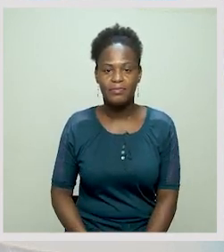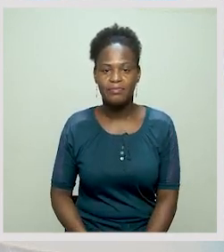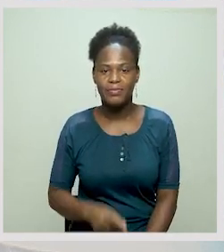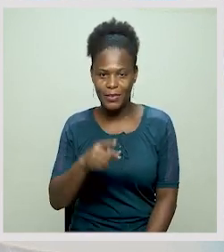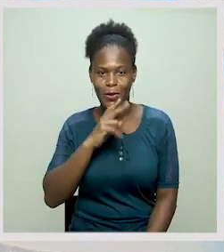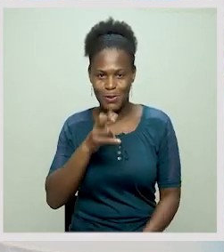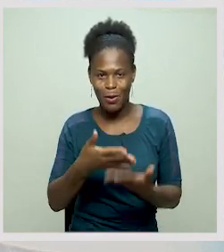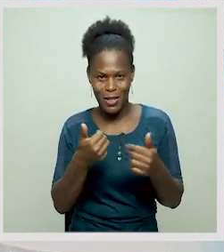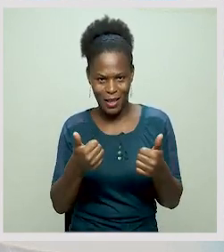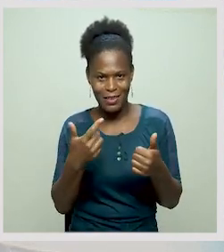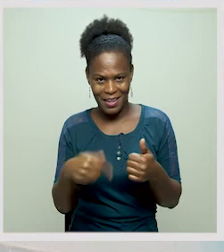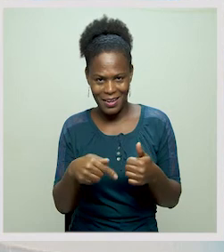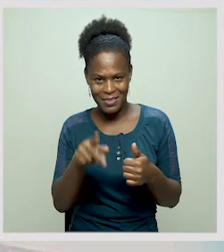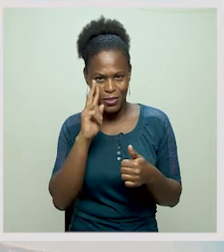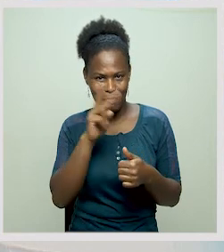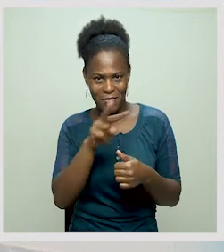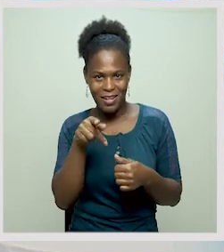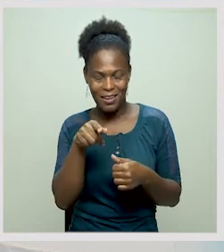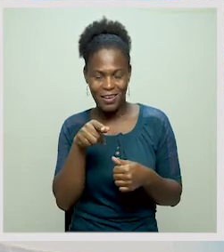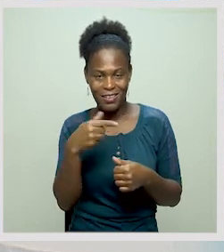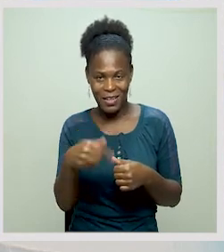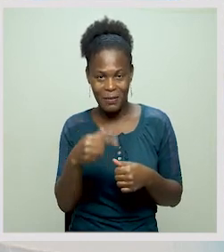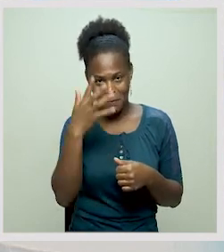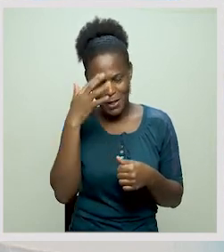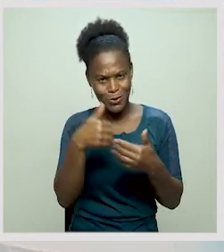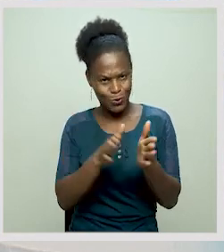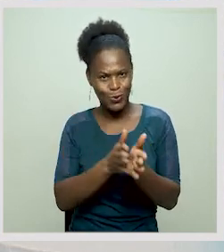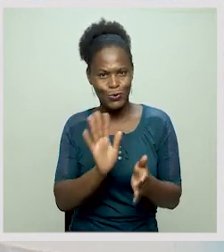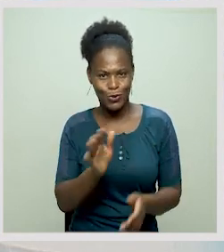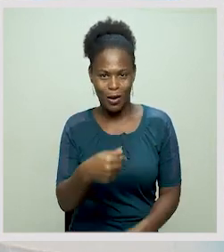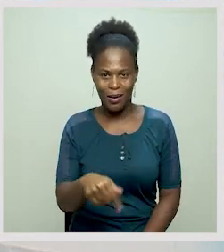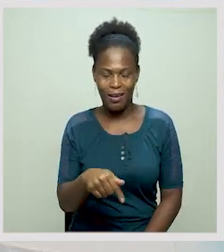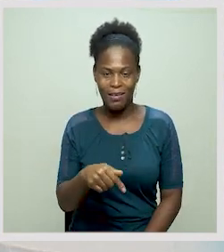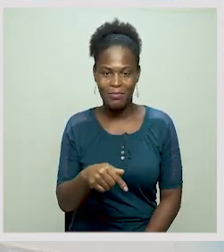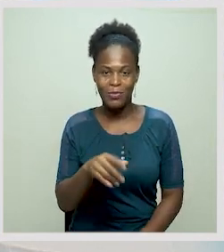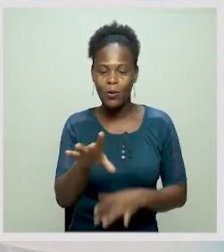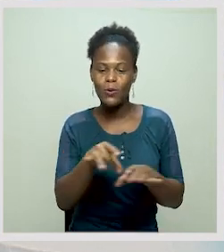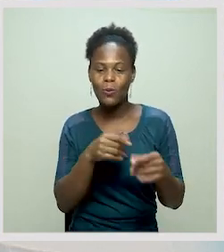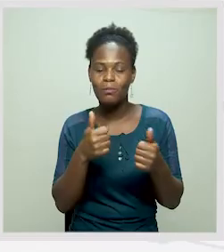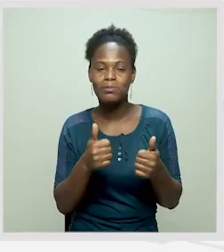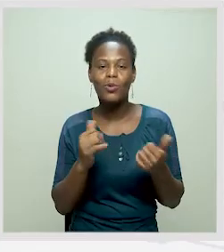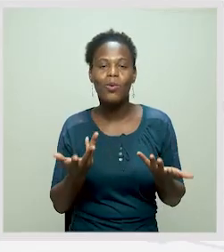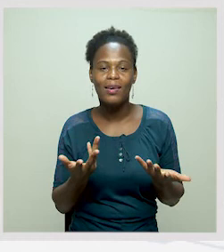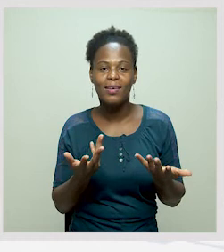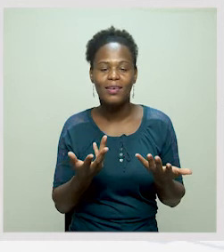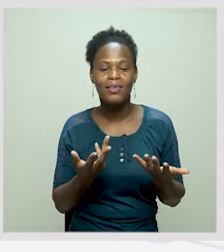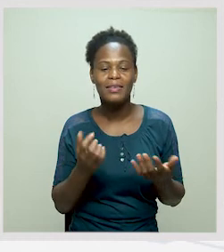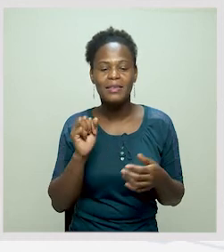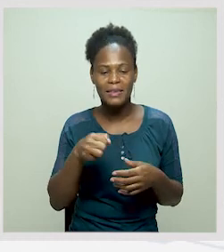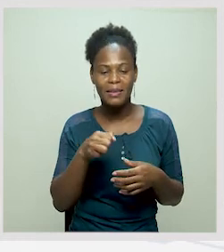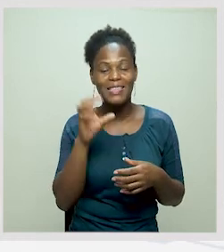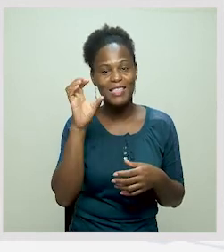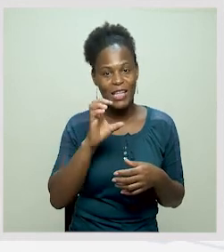Você já tem a resposta correta? Estou a ver ali. Acho que todos já têm. A opção correta é a